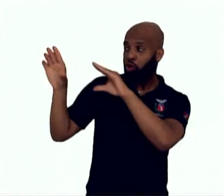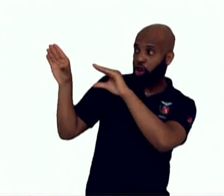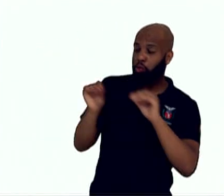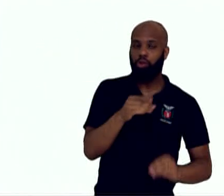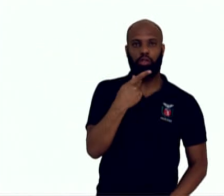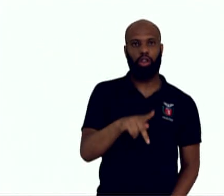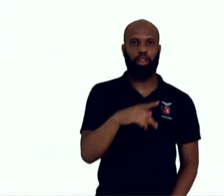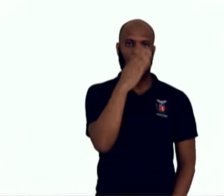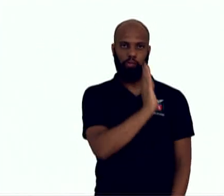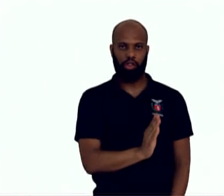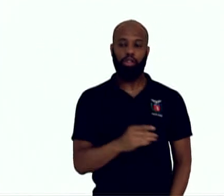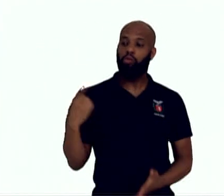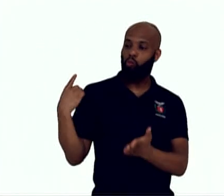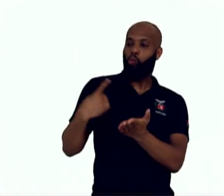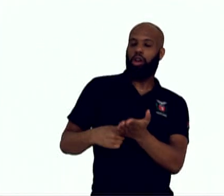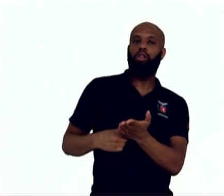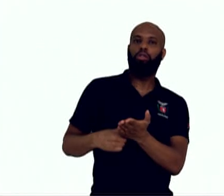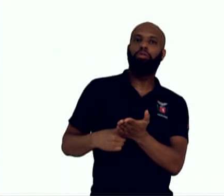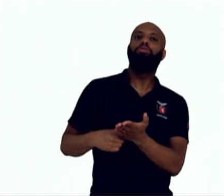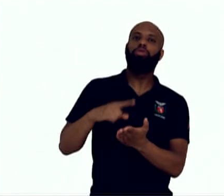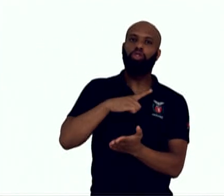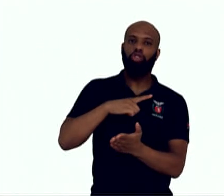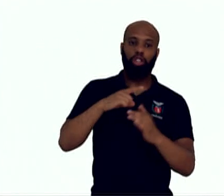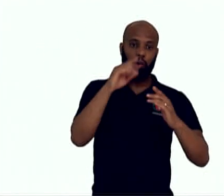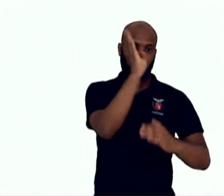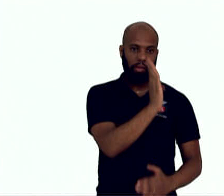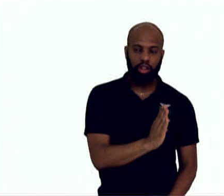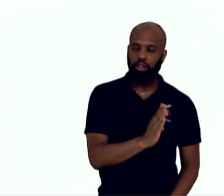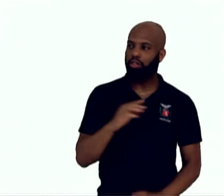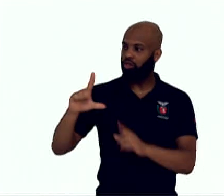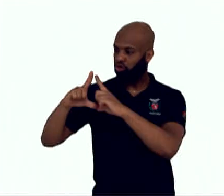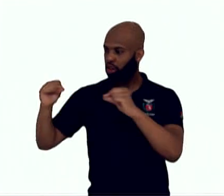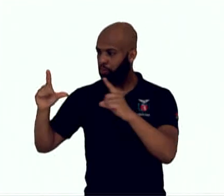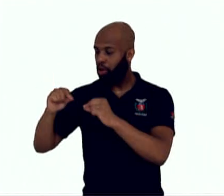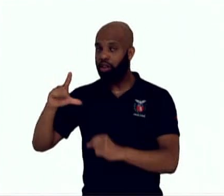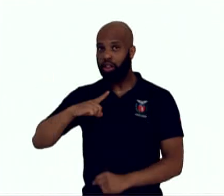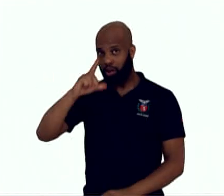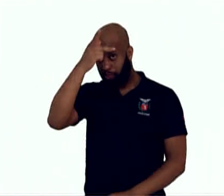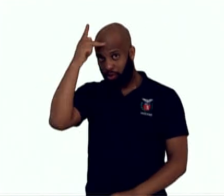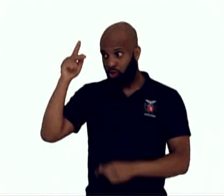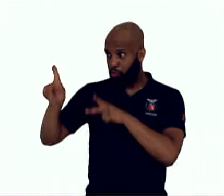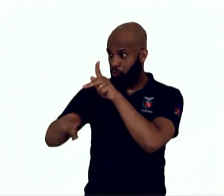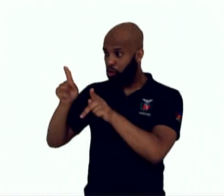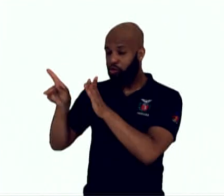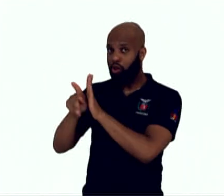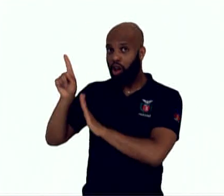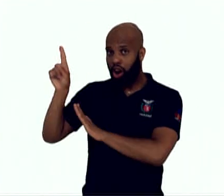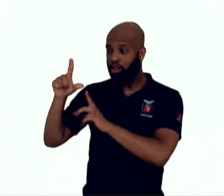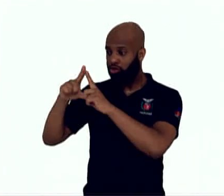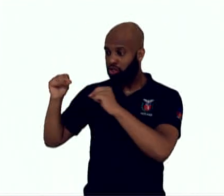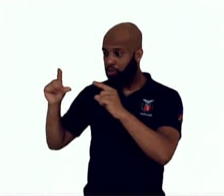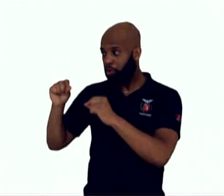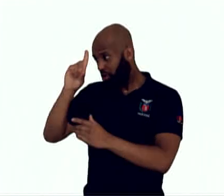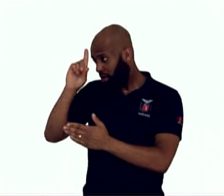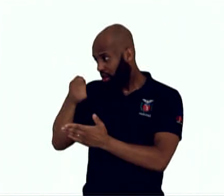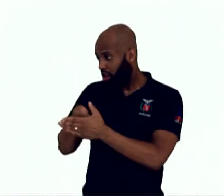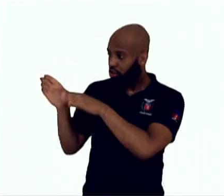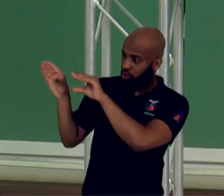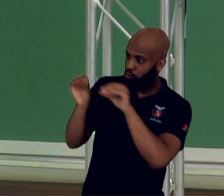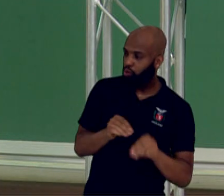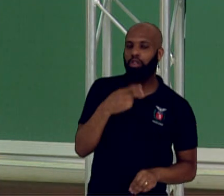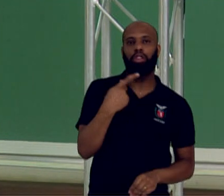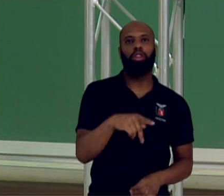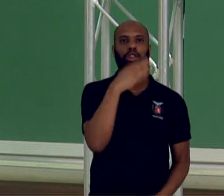uma espécie de um acordo migratório entre Brasil e Japão, e muitos japoneses vieram em busca de uma melhor vida, vieram em busca de